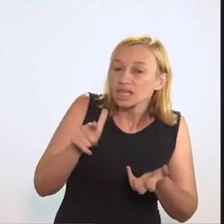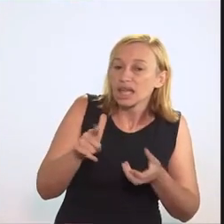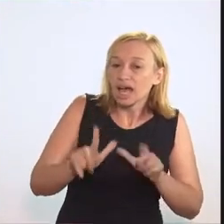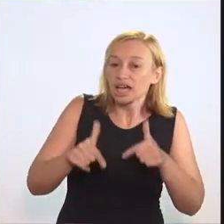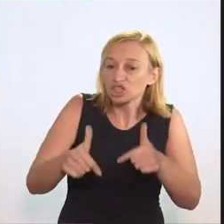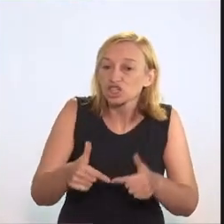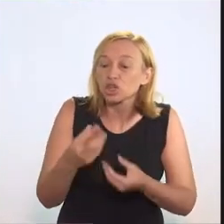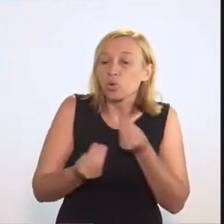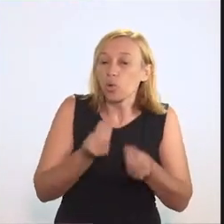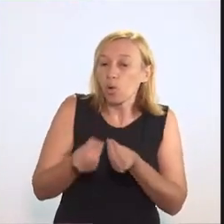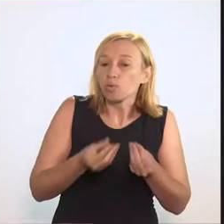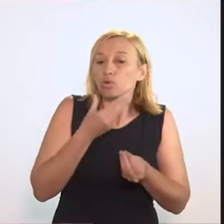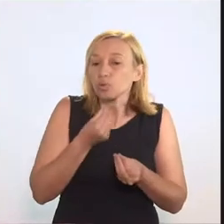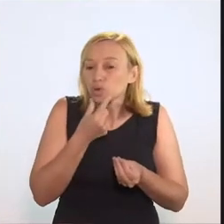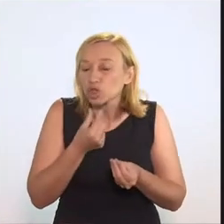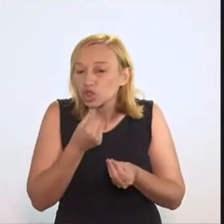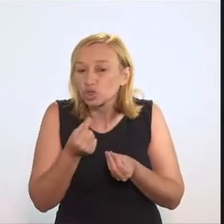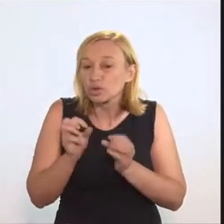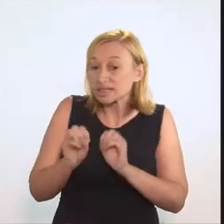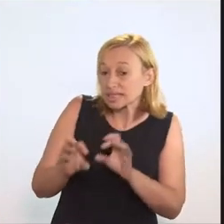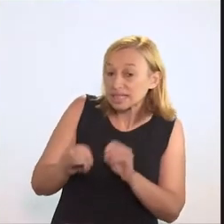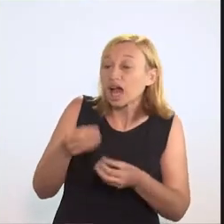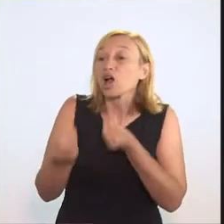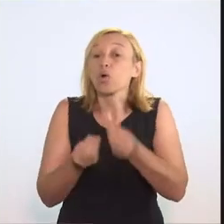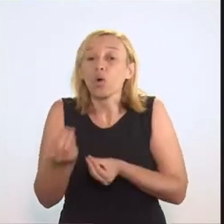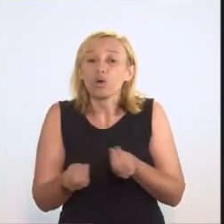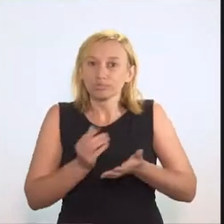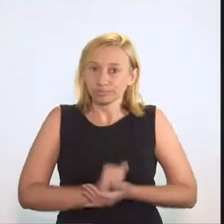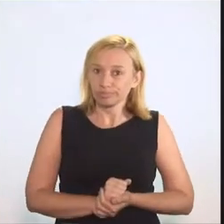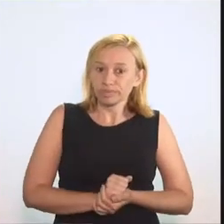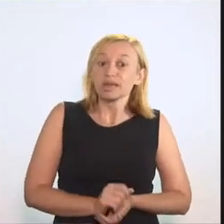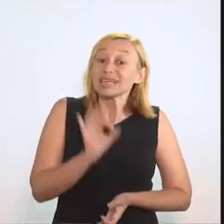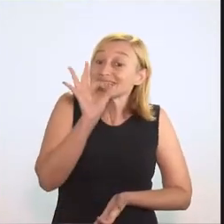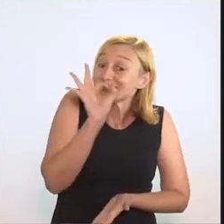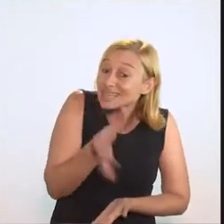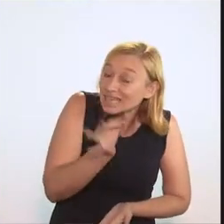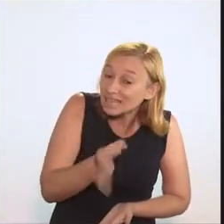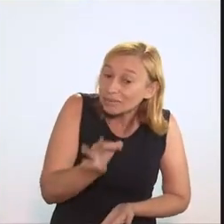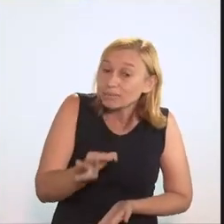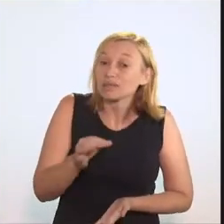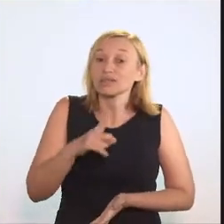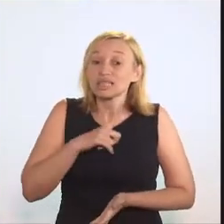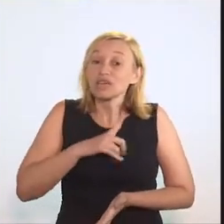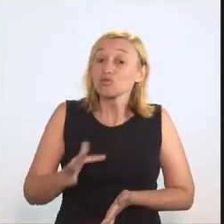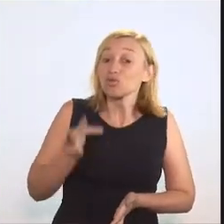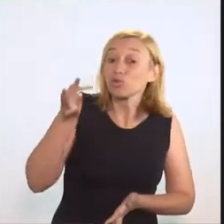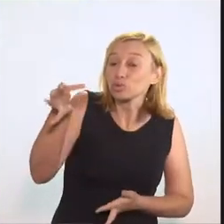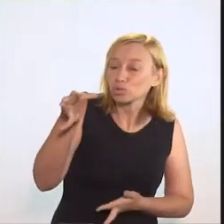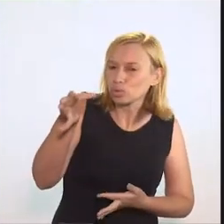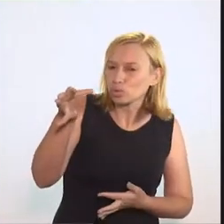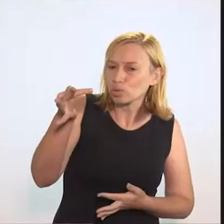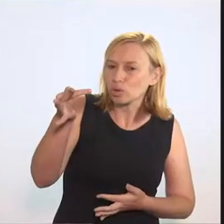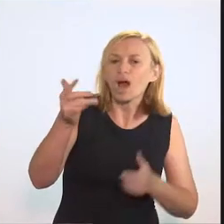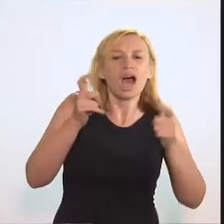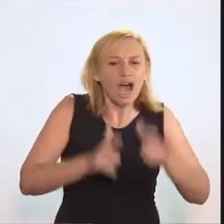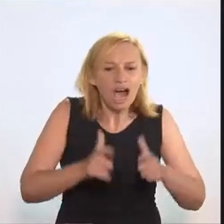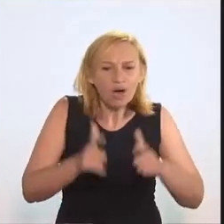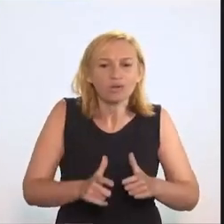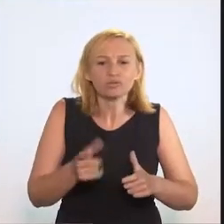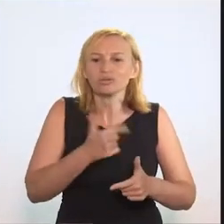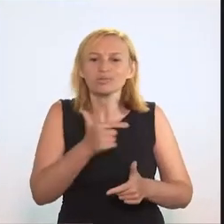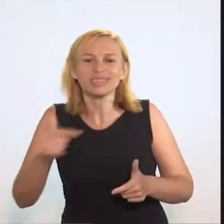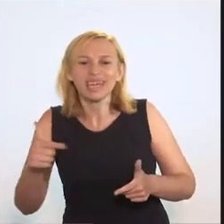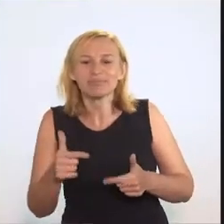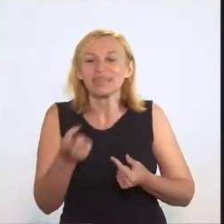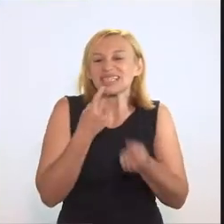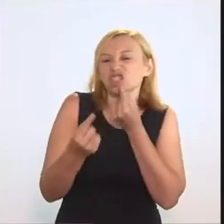essa menina, como é que eu vou educar meu filho homem, como é que eu vou educar minha filha mulher, para que realmente a gente tenha um futuro onde